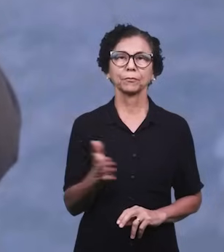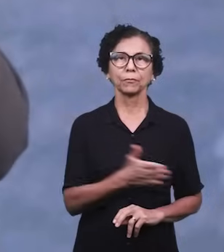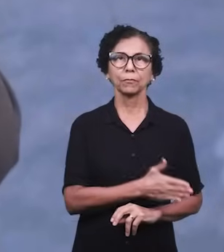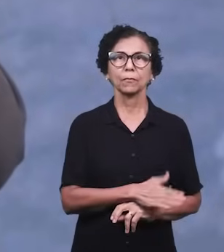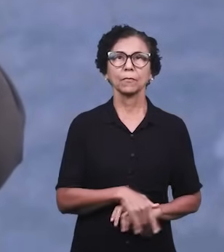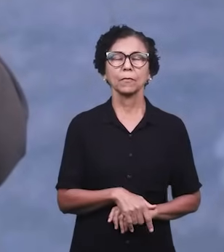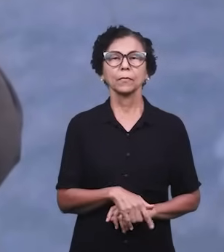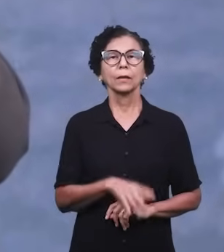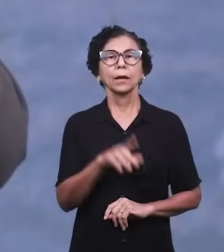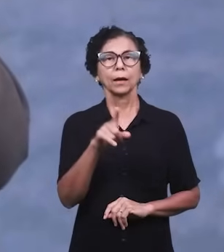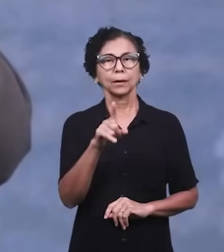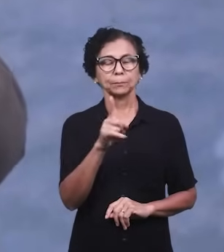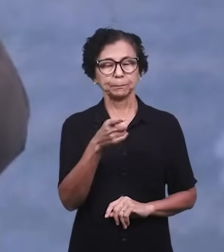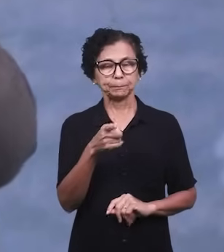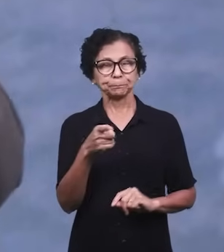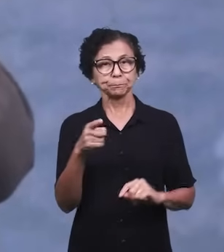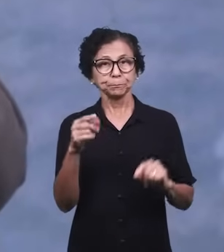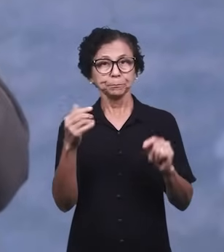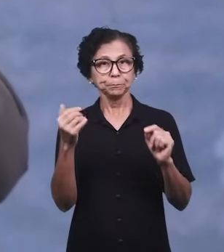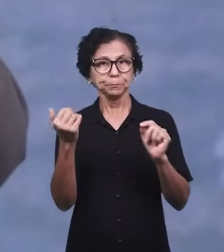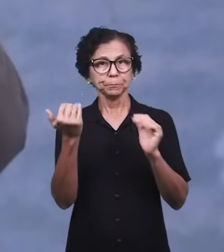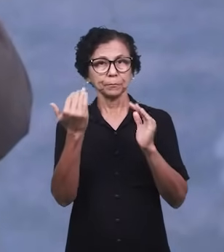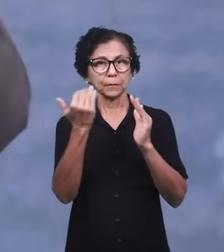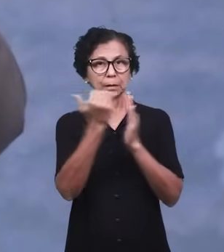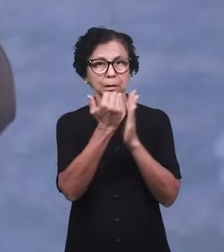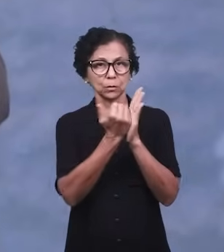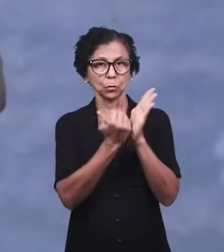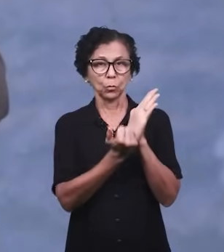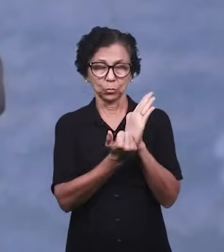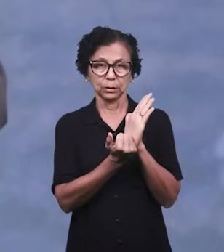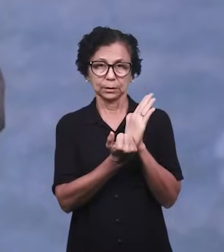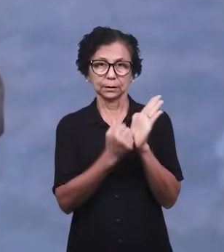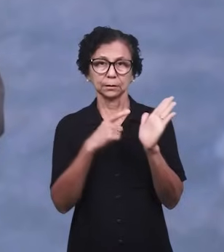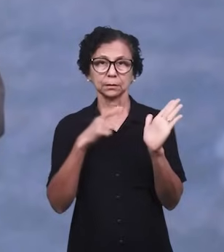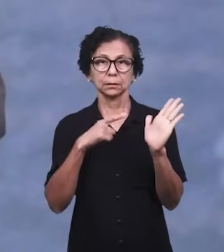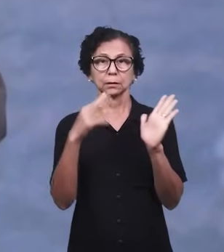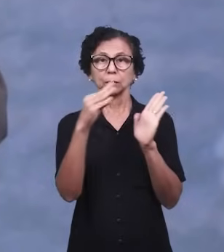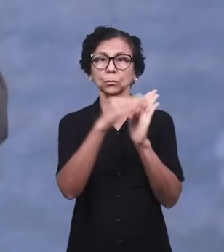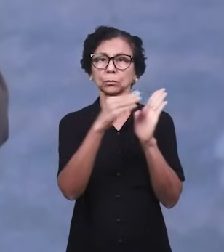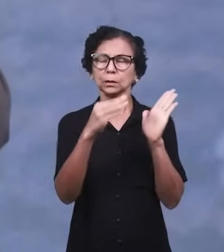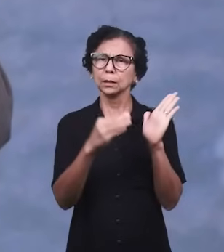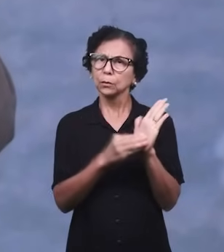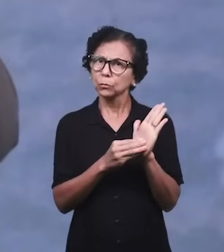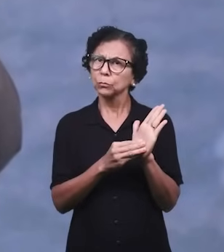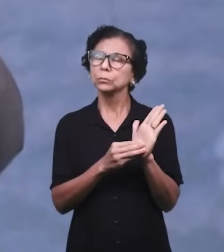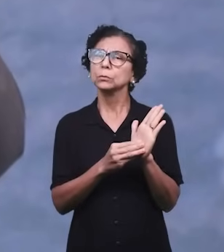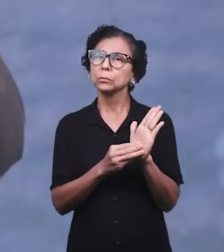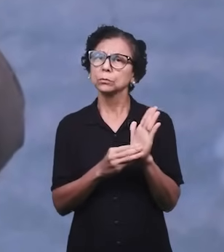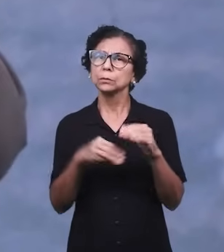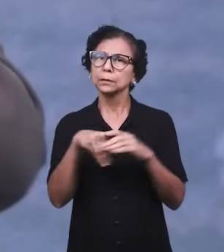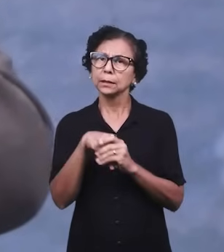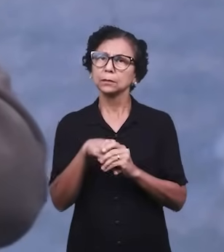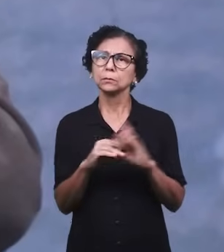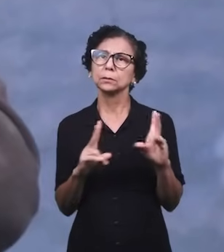nós temos conteúdos, inclusive, aqui nesse programa que fala mais profundamente sobre isso. Né? Por